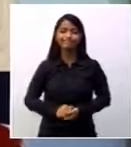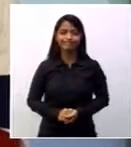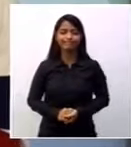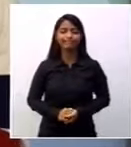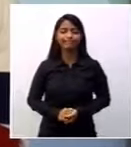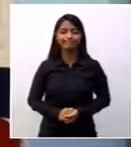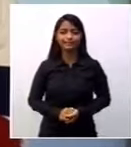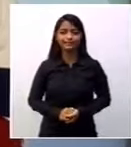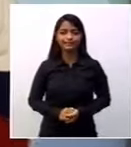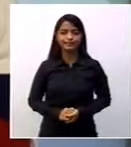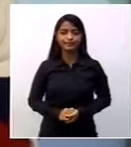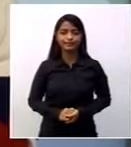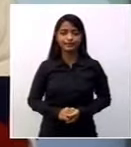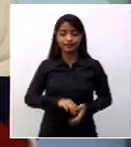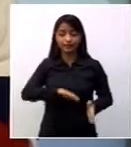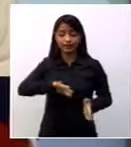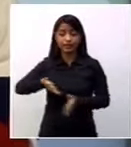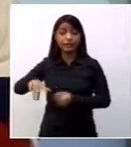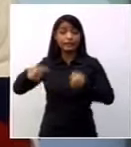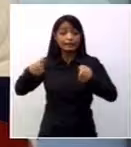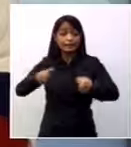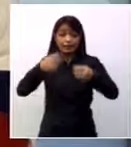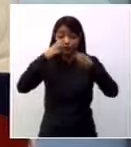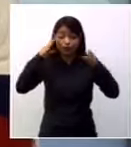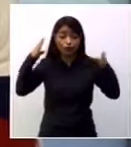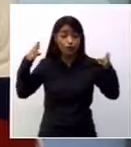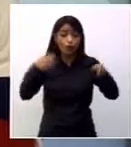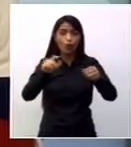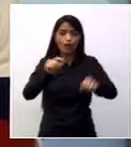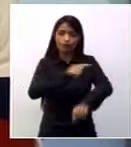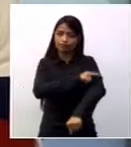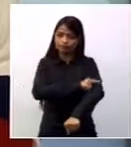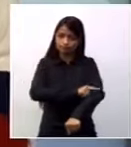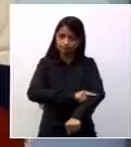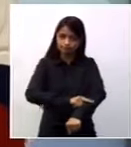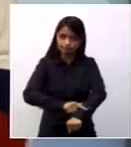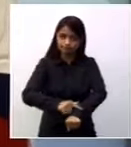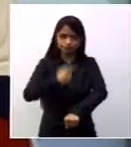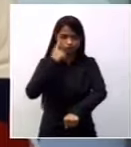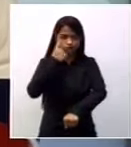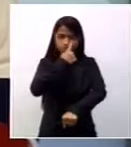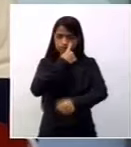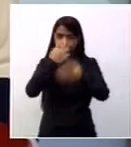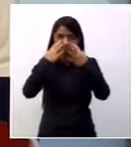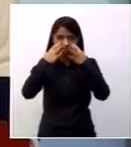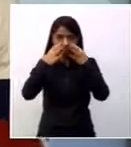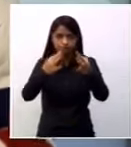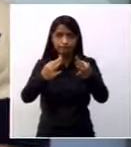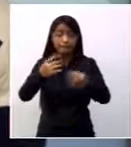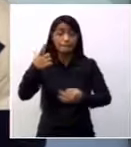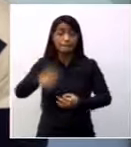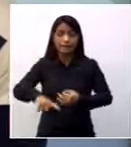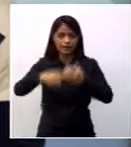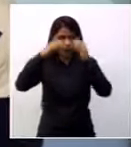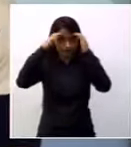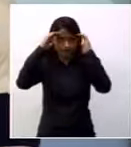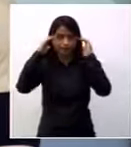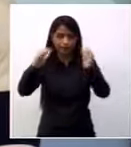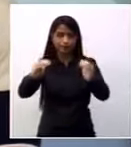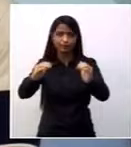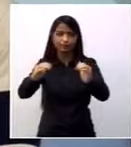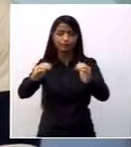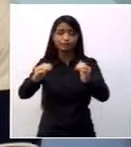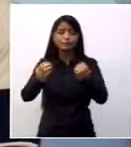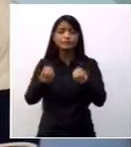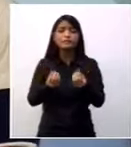em disciplina, concentração e respeito. Tudo isso para fazer que a